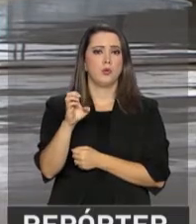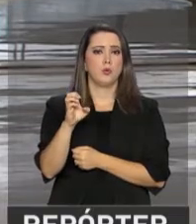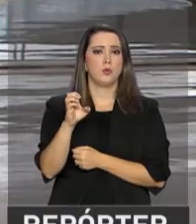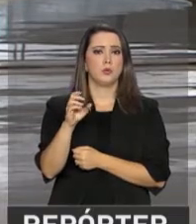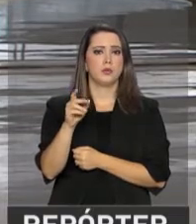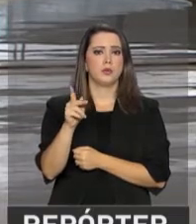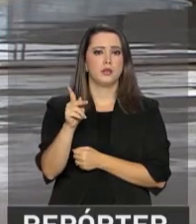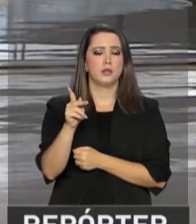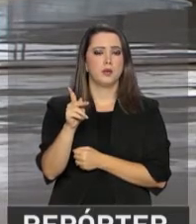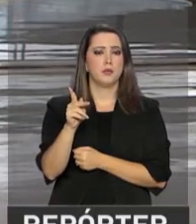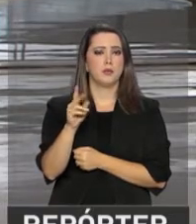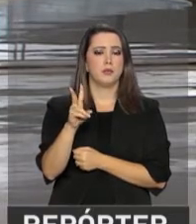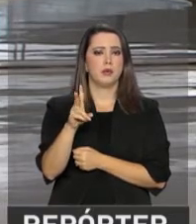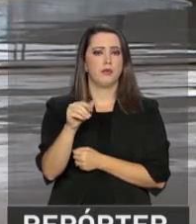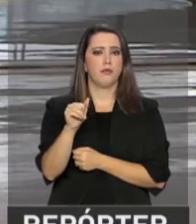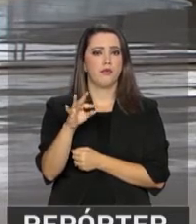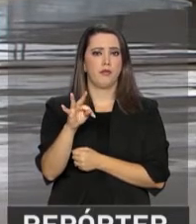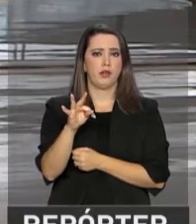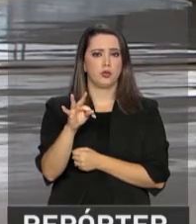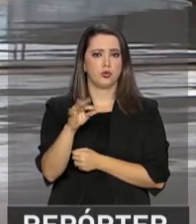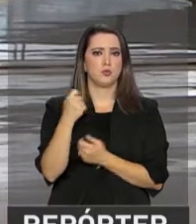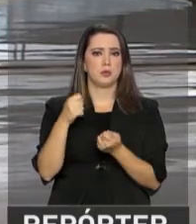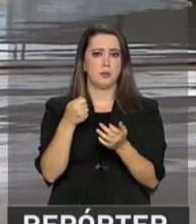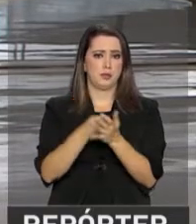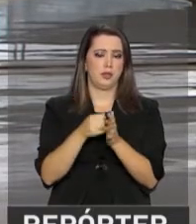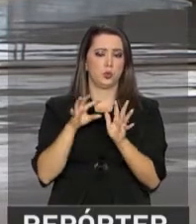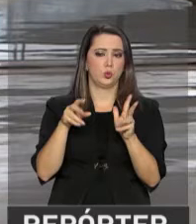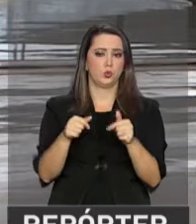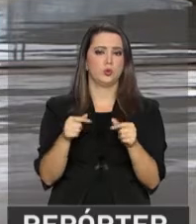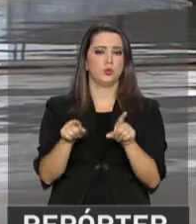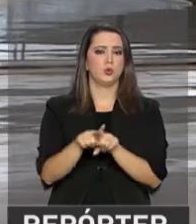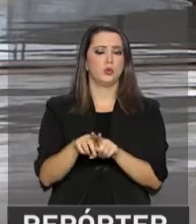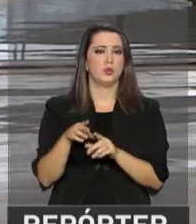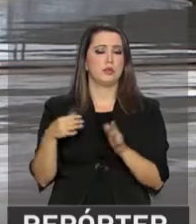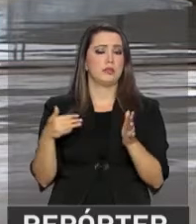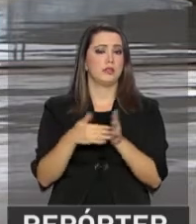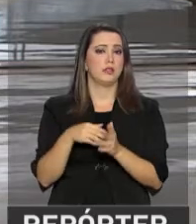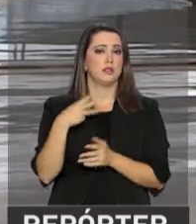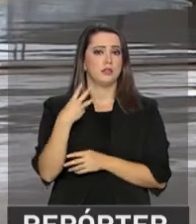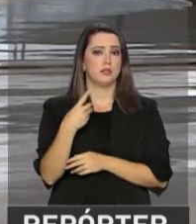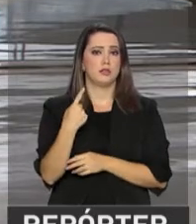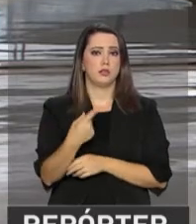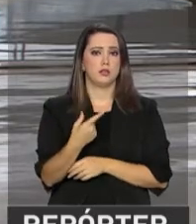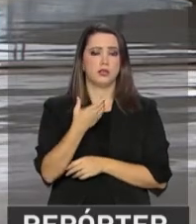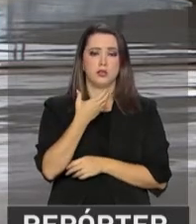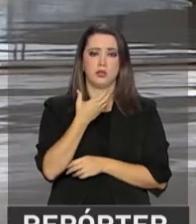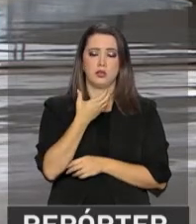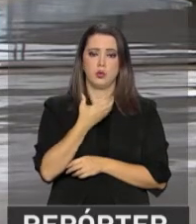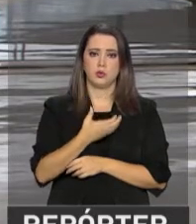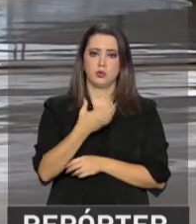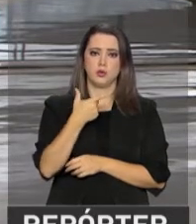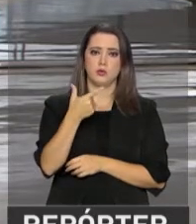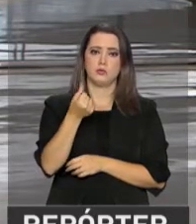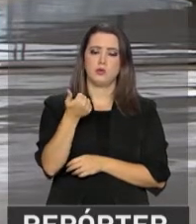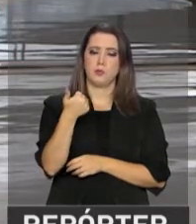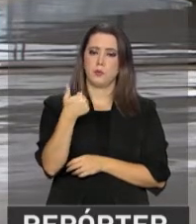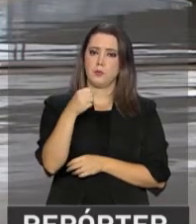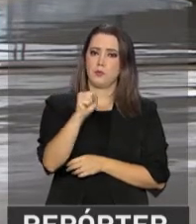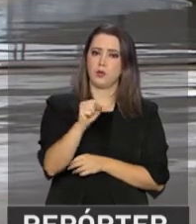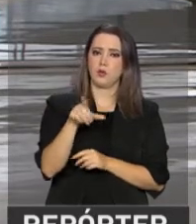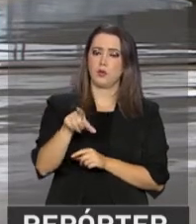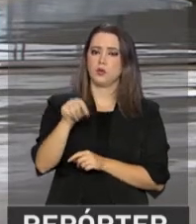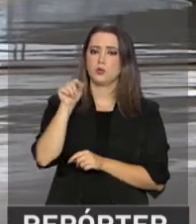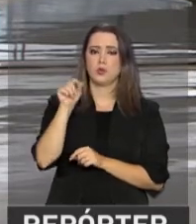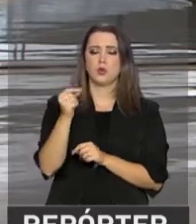resolução os departamentos de trânsito têm até o dia 31 de dezembro de 2018 para oferecer a opção